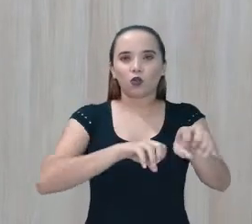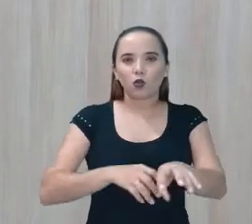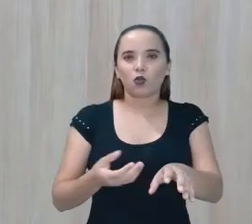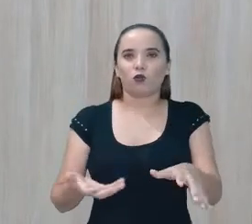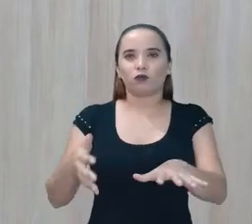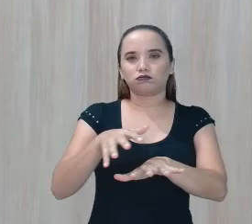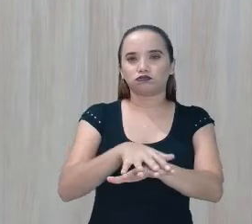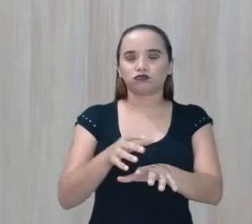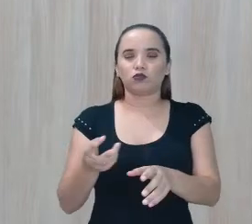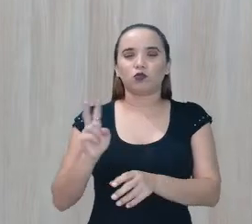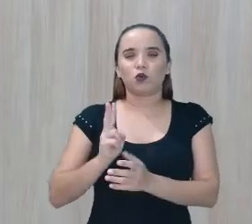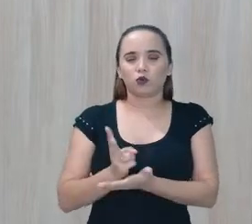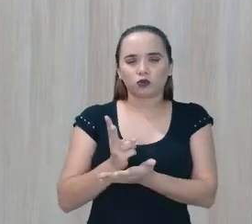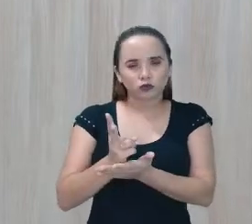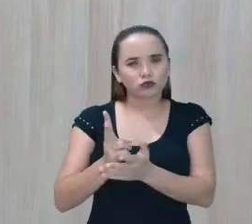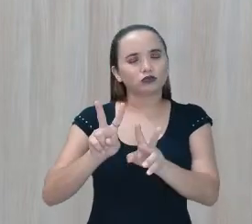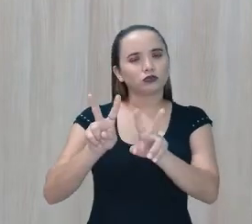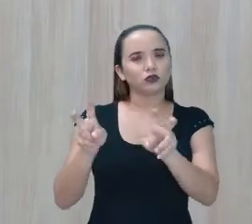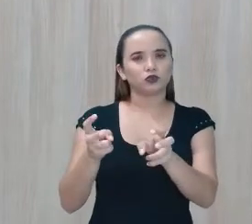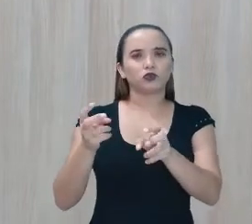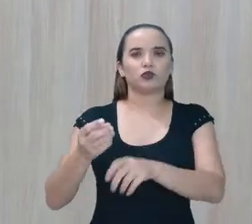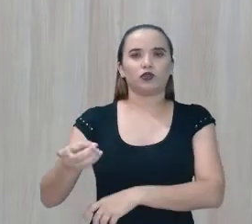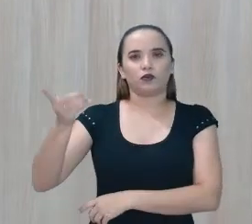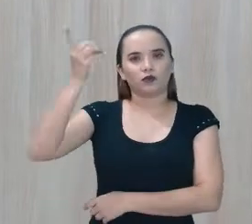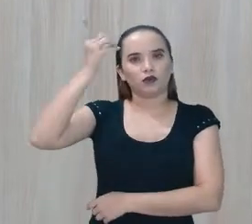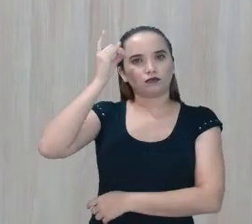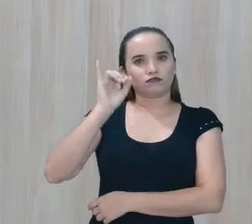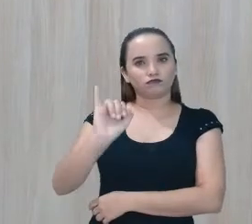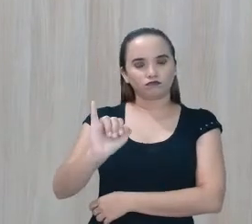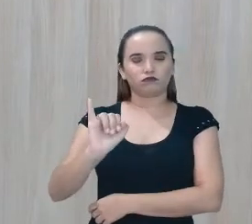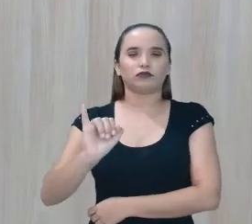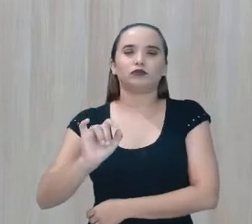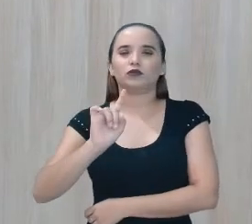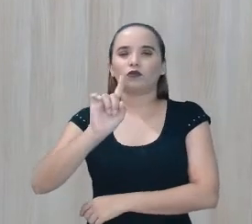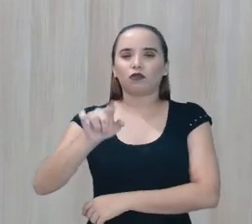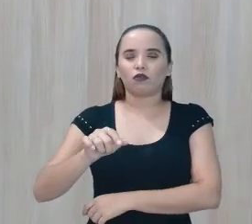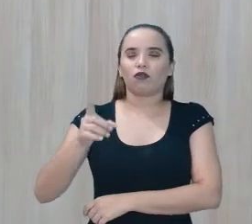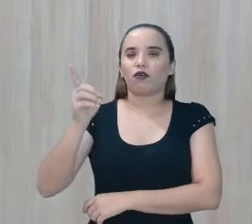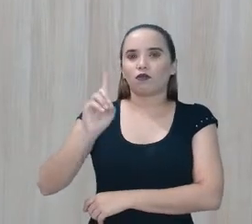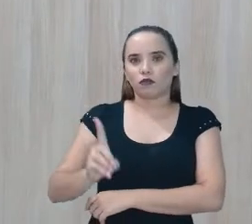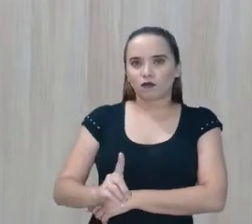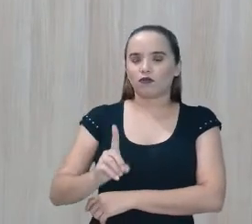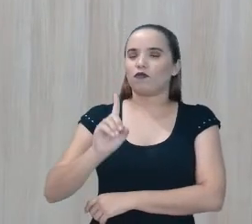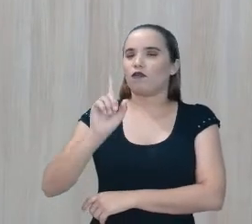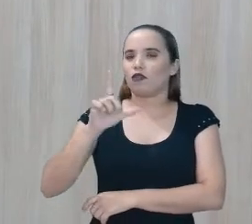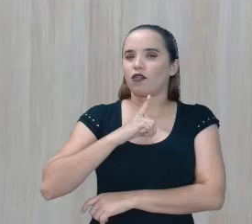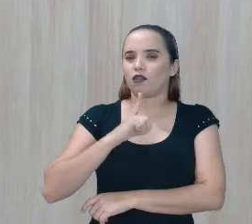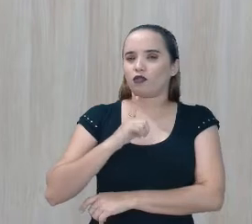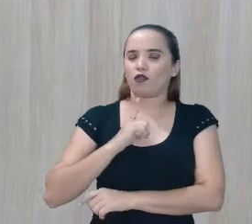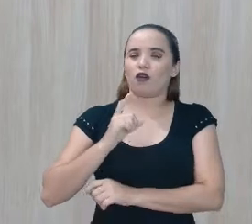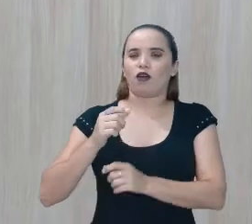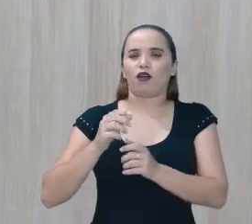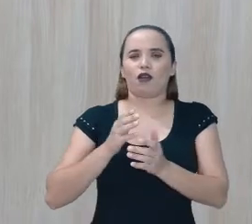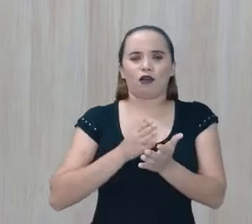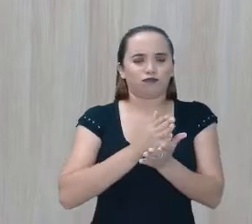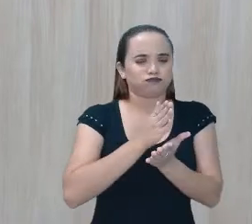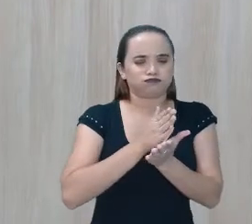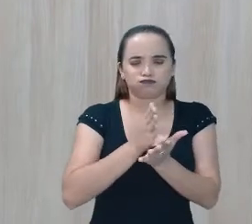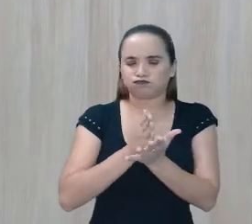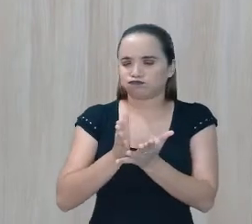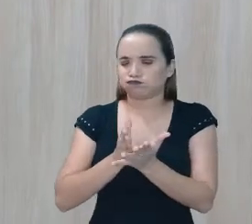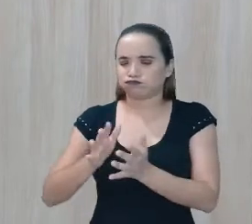nosso tema da deficiência intelectual, uma deficiência que está em todas as escolas, em